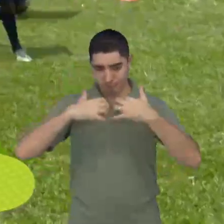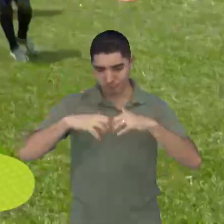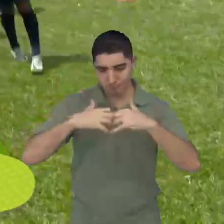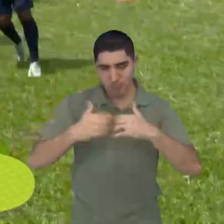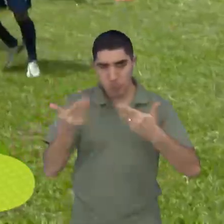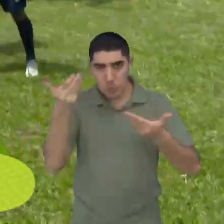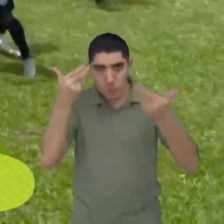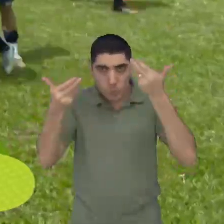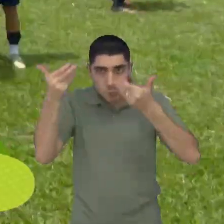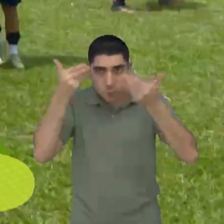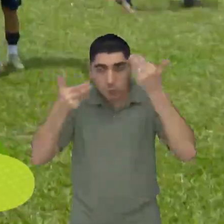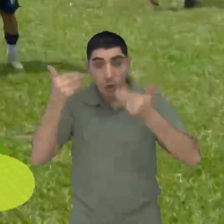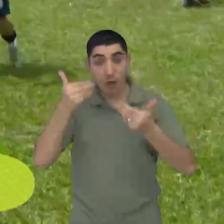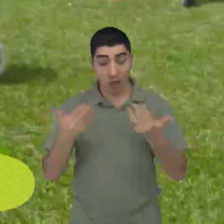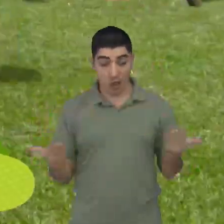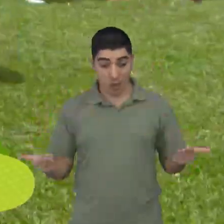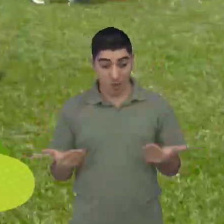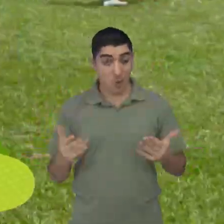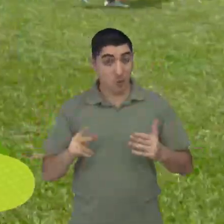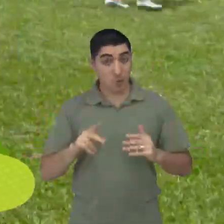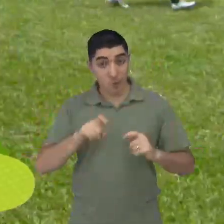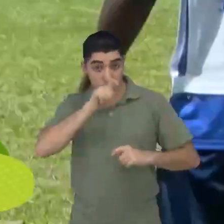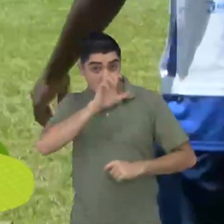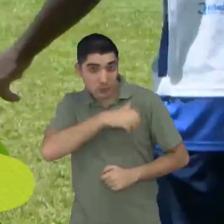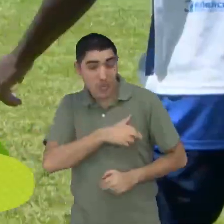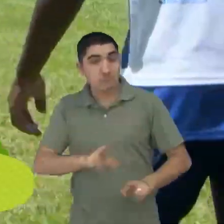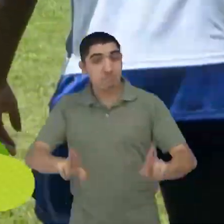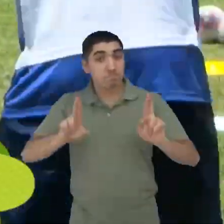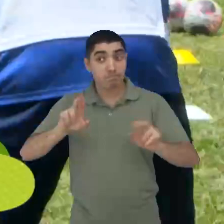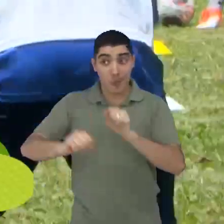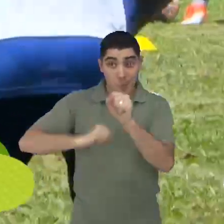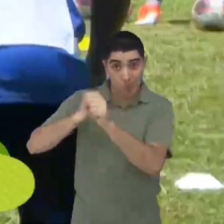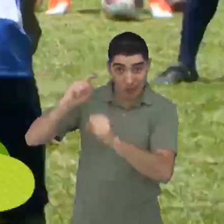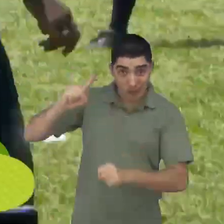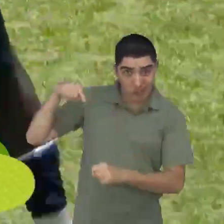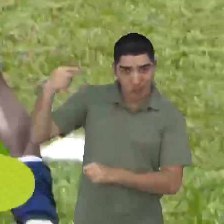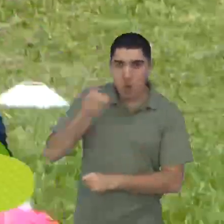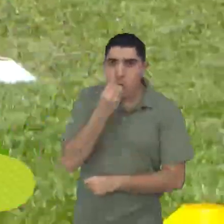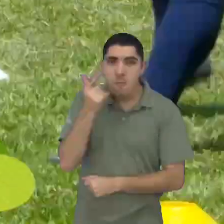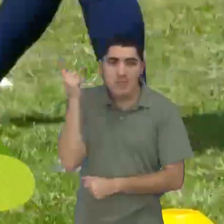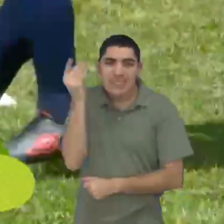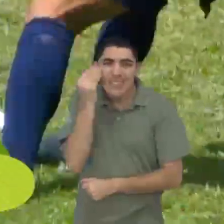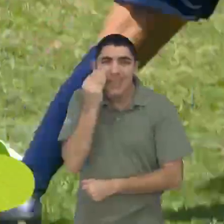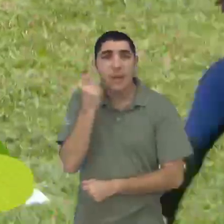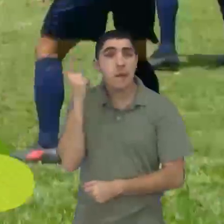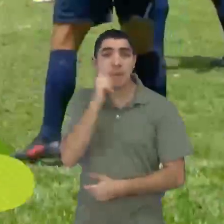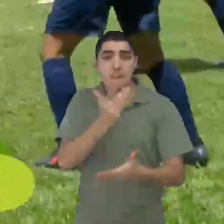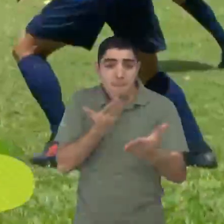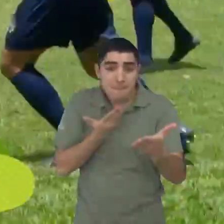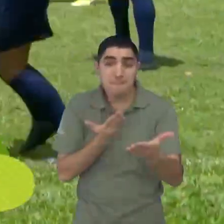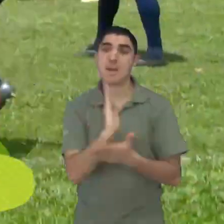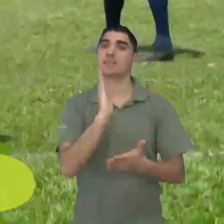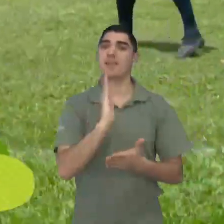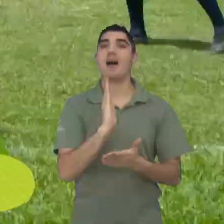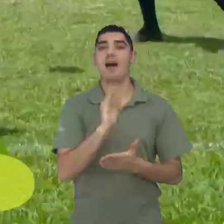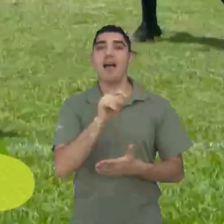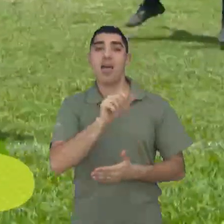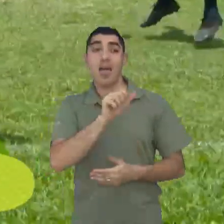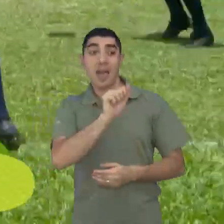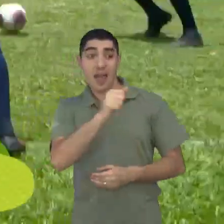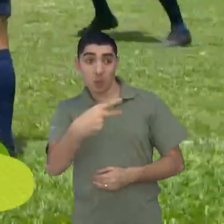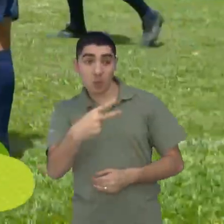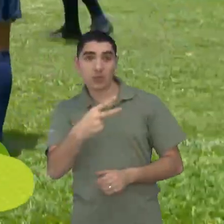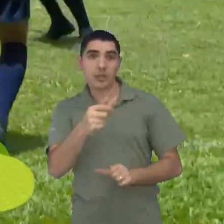José espera fazer mais uma boa temporada e conquistar pelo menos um acesso nas competições que vai disputar